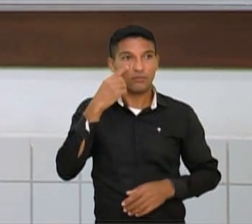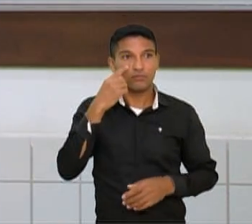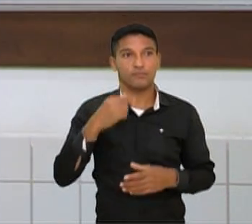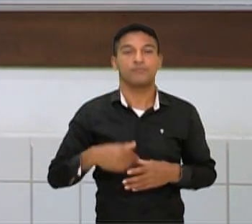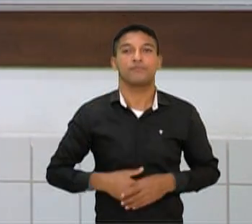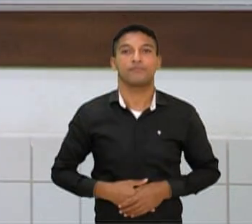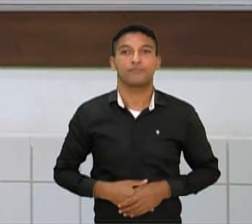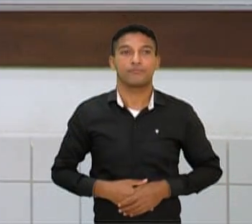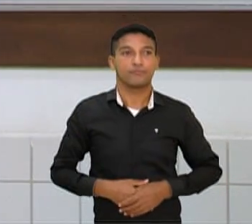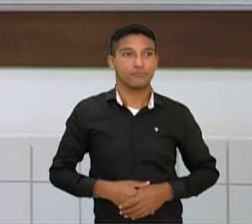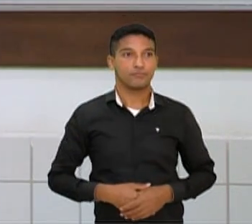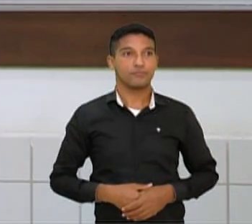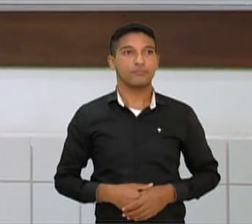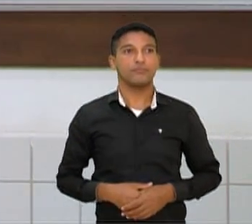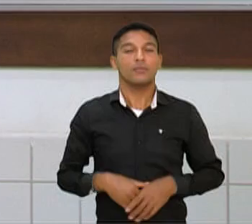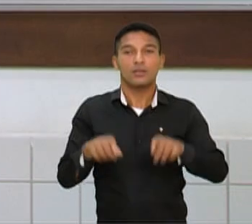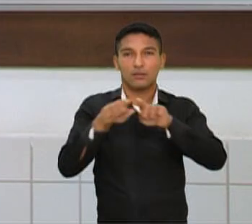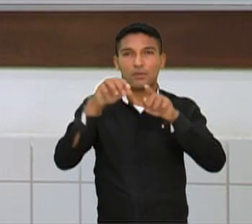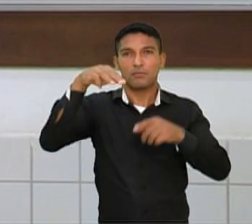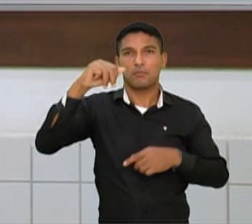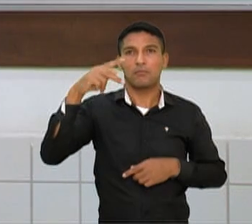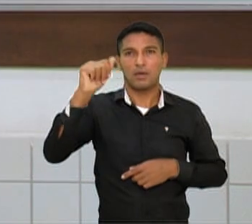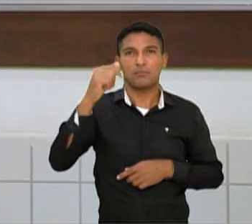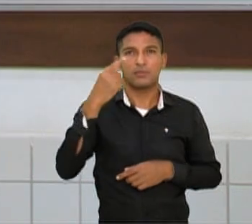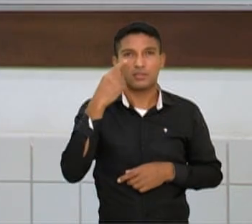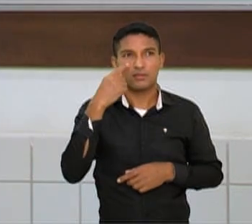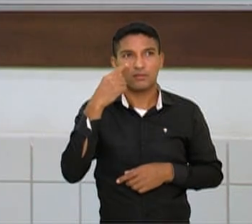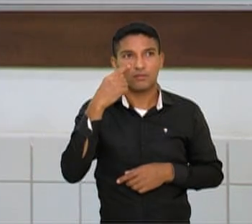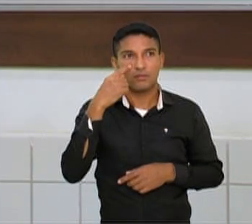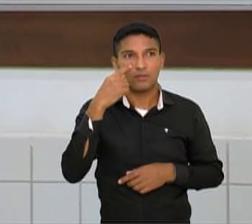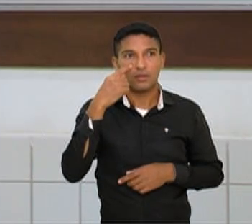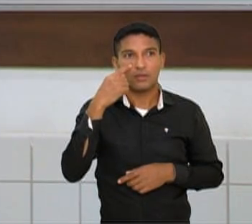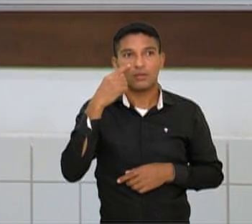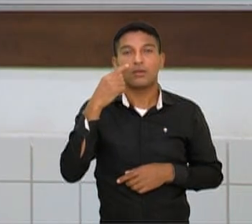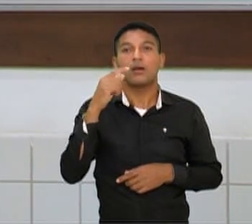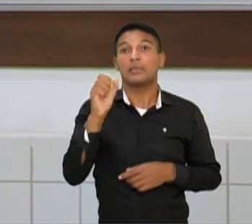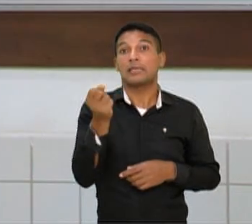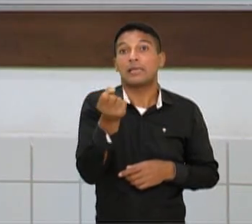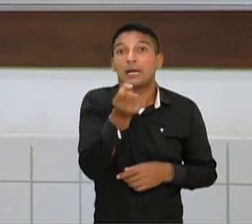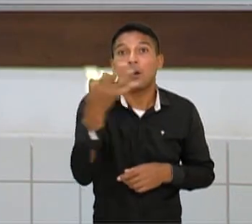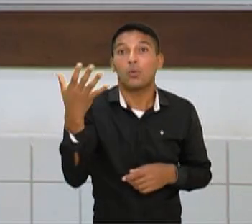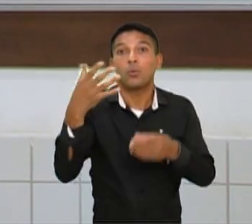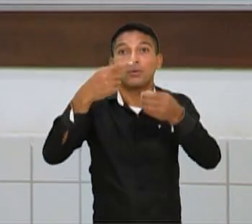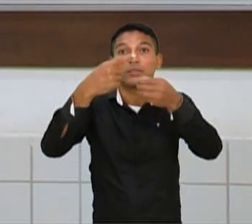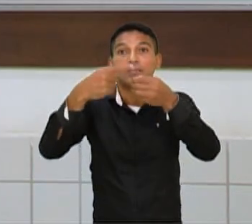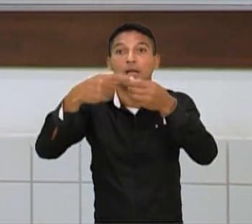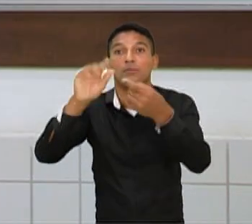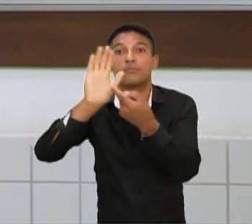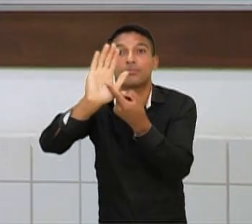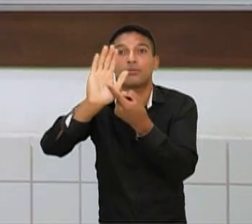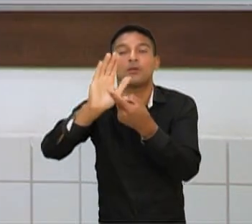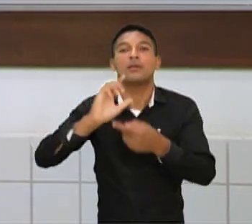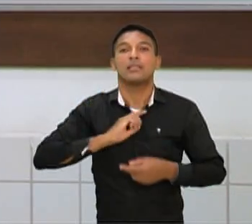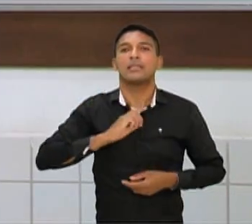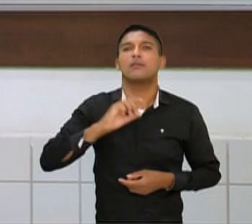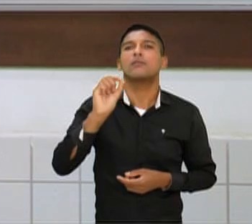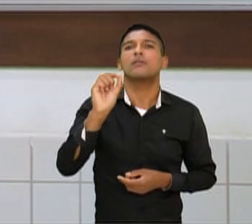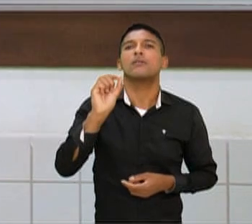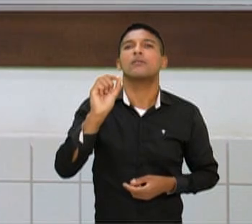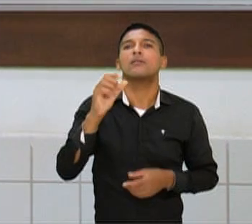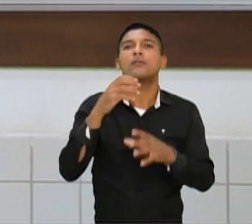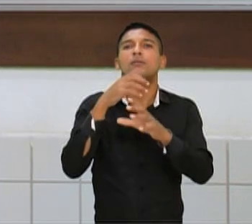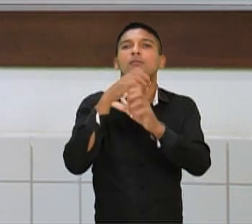identificação do estado. Aqui também nesse mapa, aproveitando o destaque de algumas cidades, nós temos